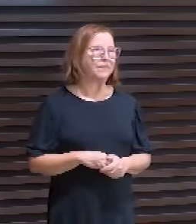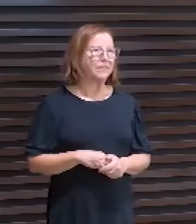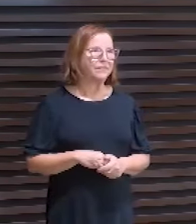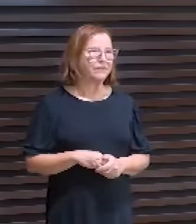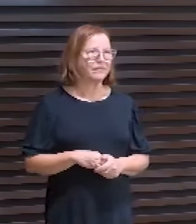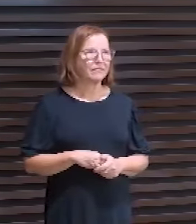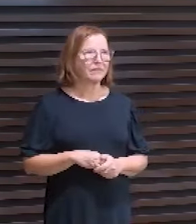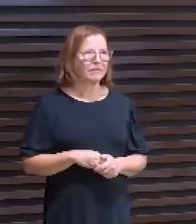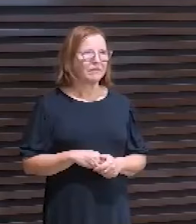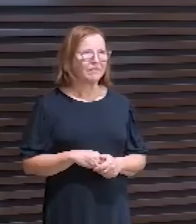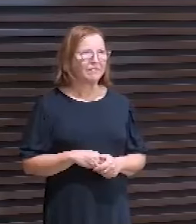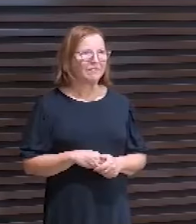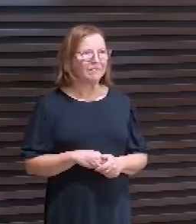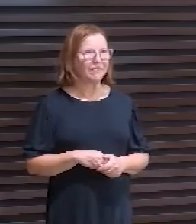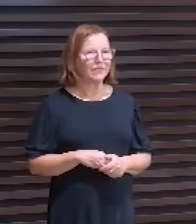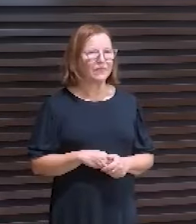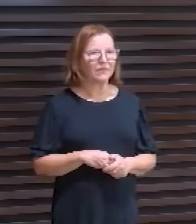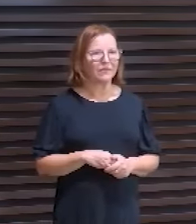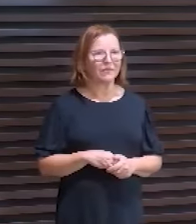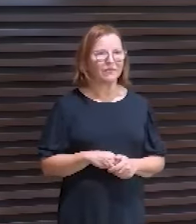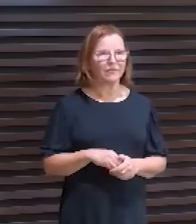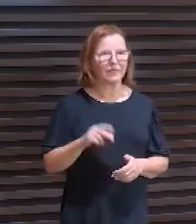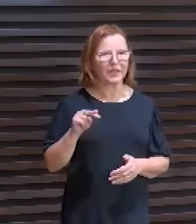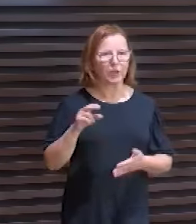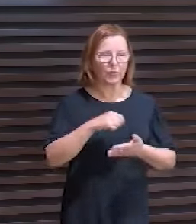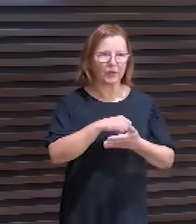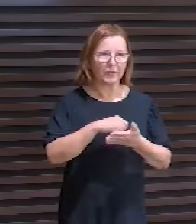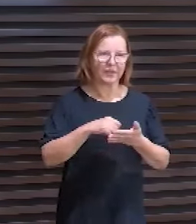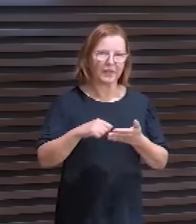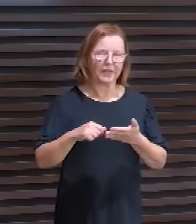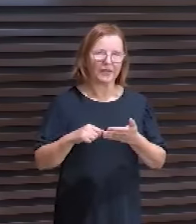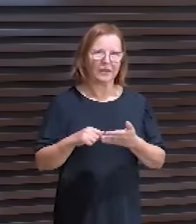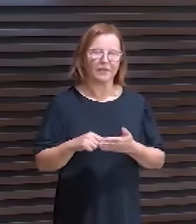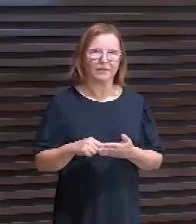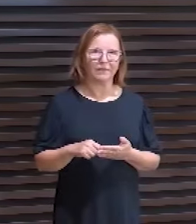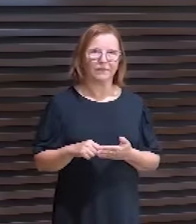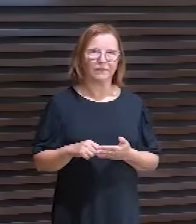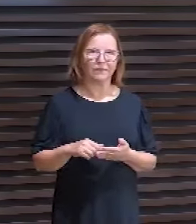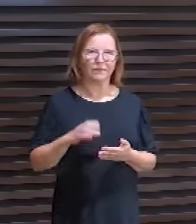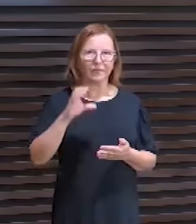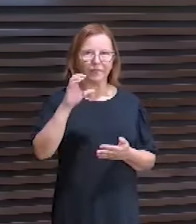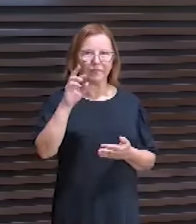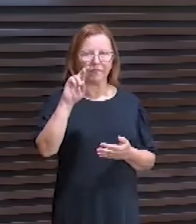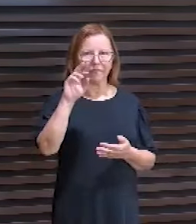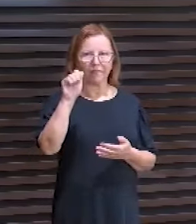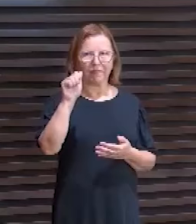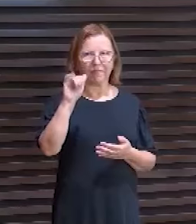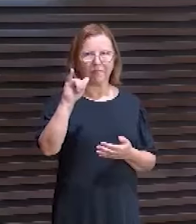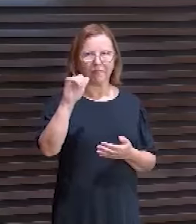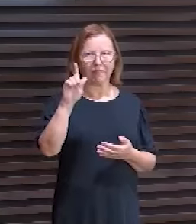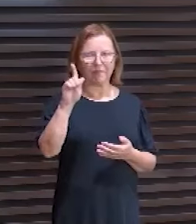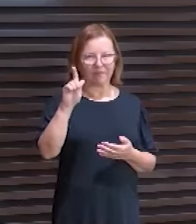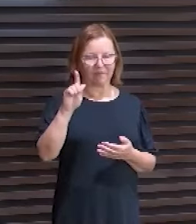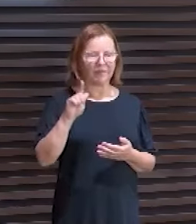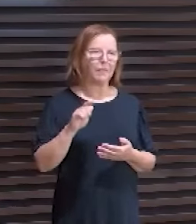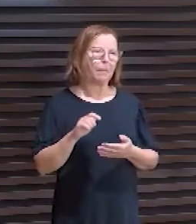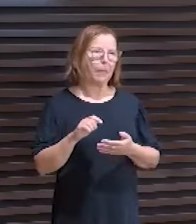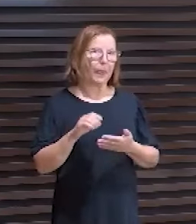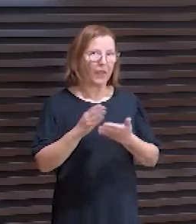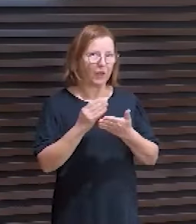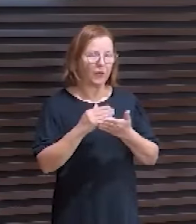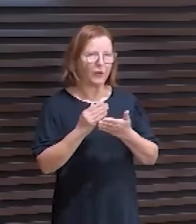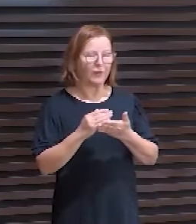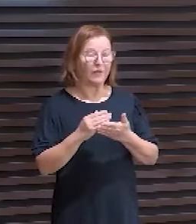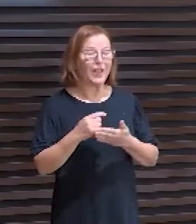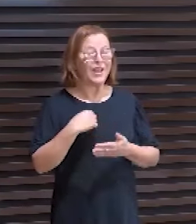funciona como escreveu Craig grusel em seu livro o ego no Altar gosto muito